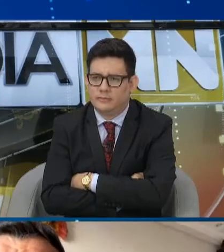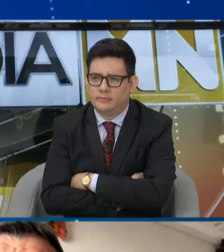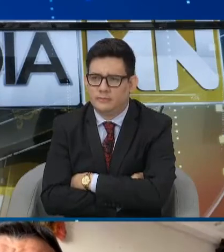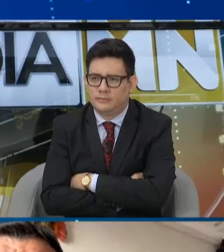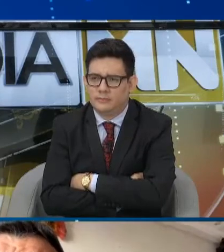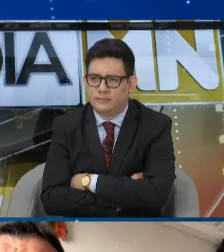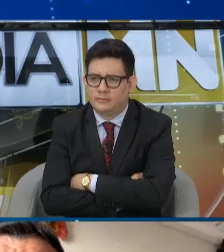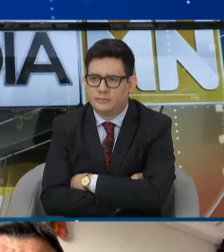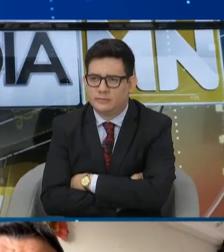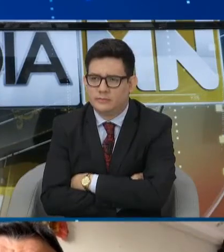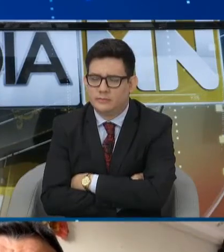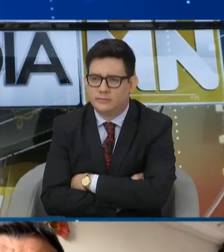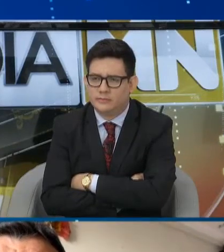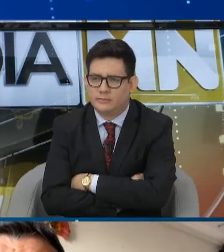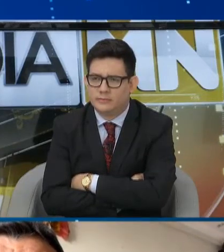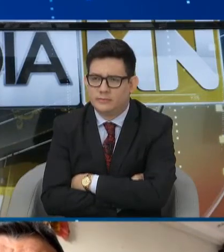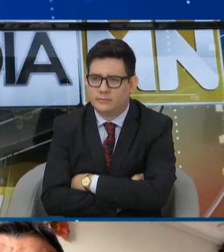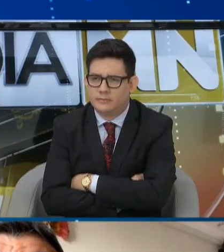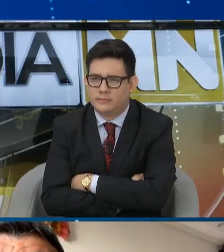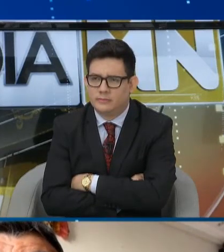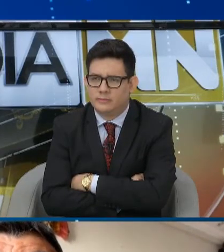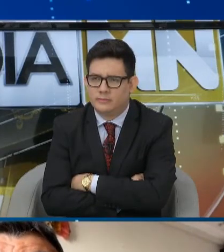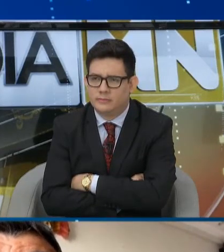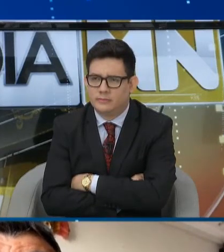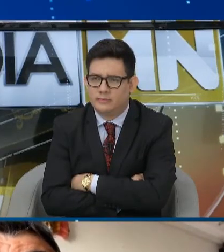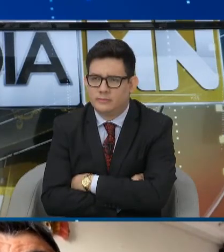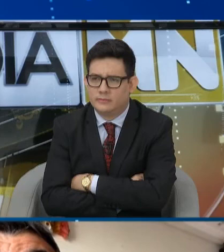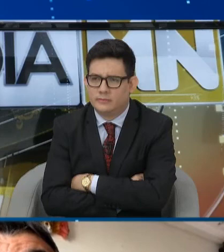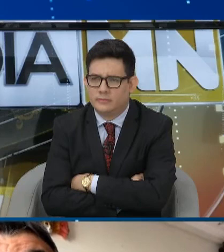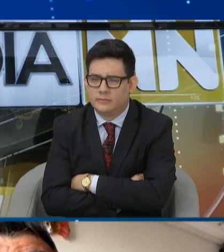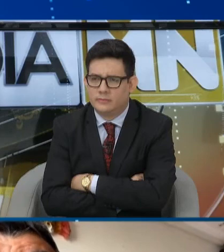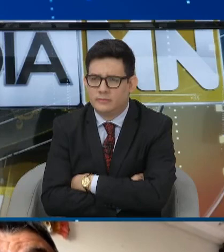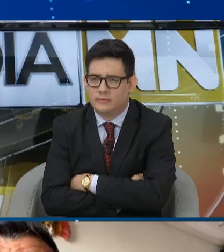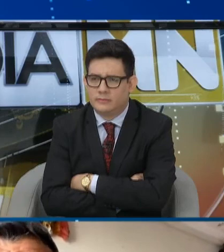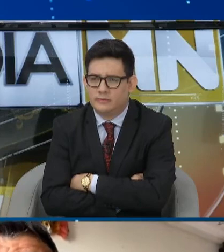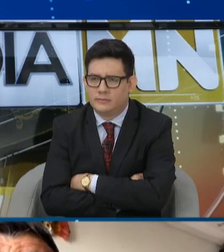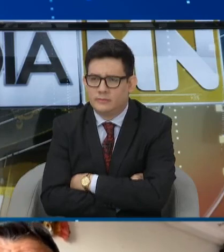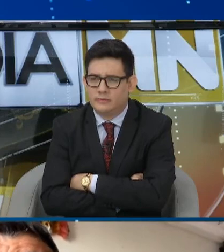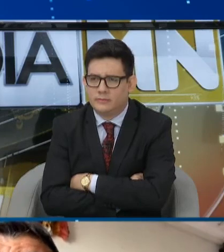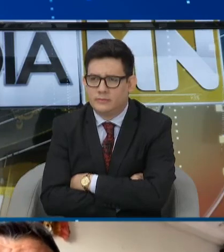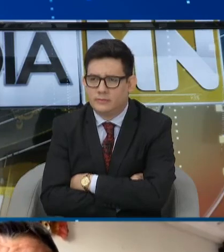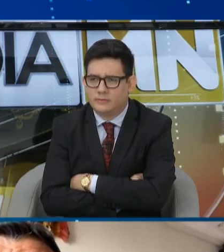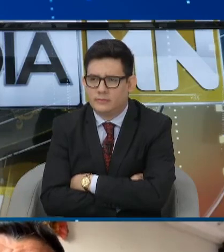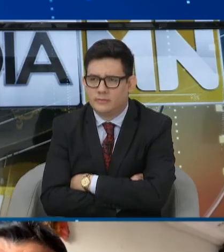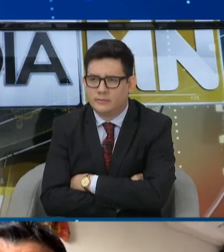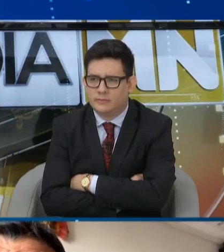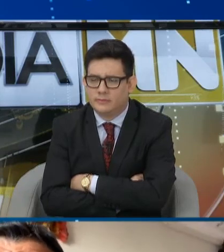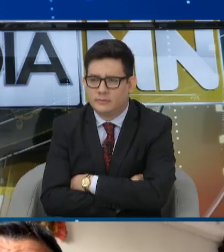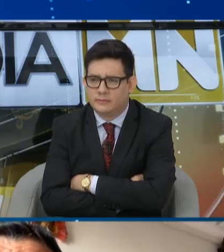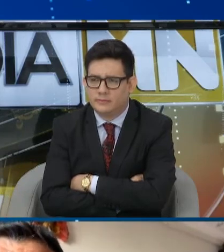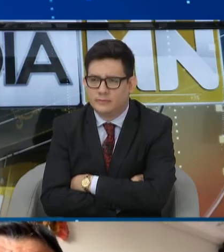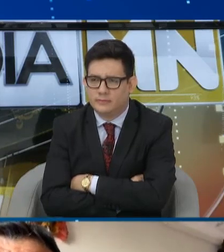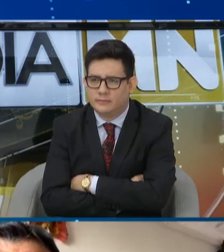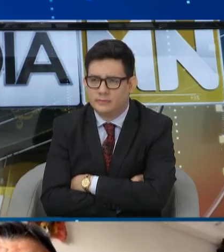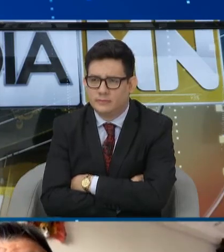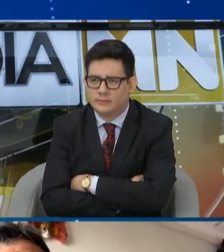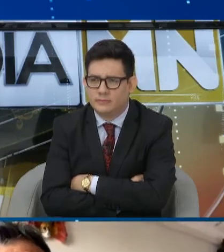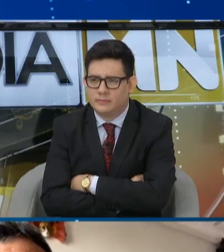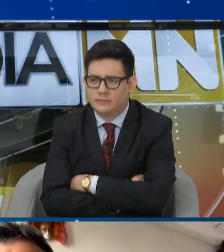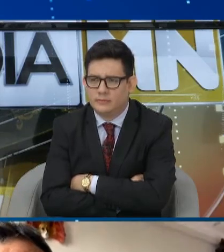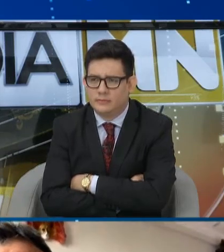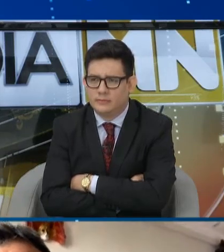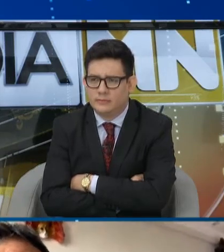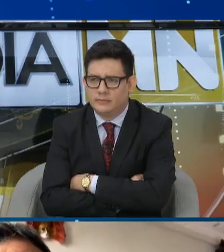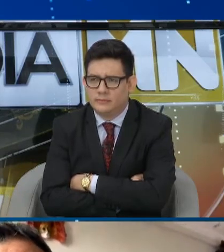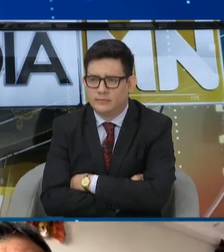E aprovou as vacinas bivalentes. São sinais de que uma onda forte pode vir por aí. E a Anvisa está alertando a